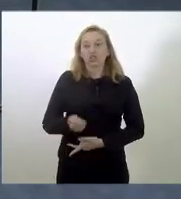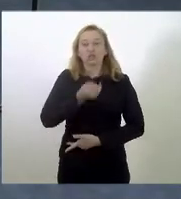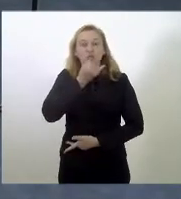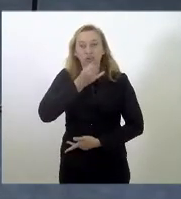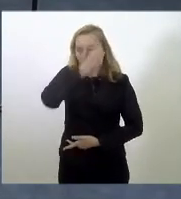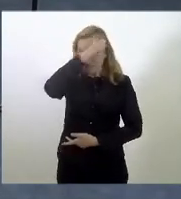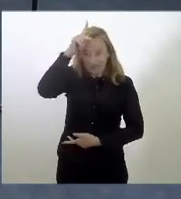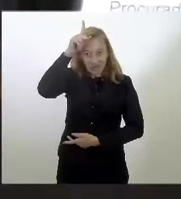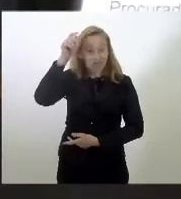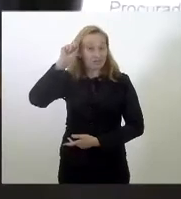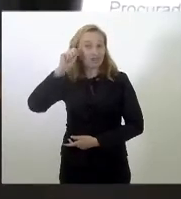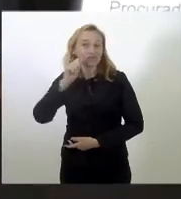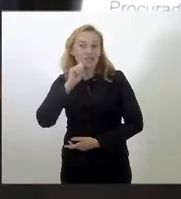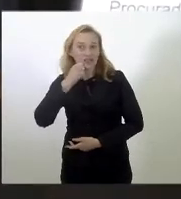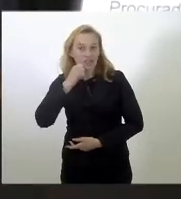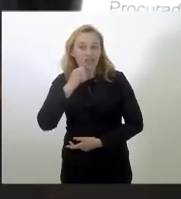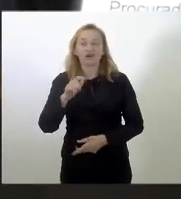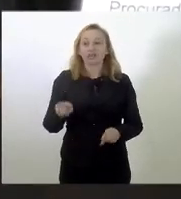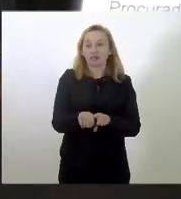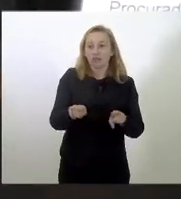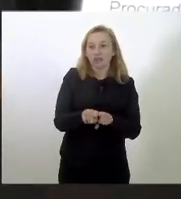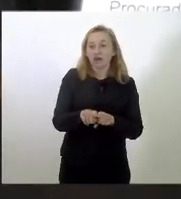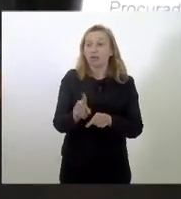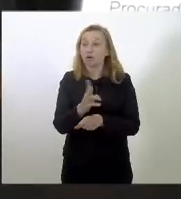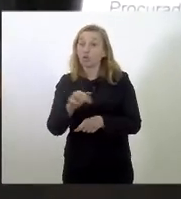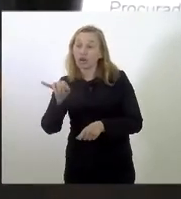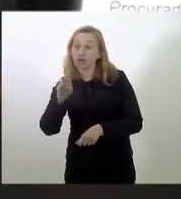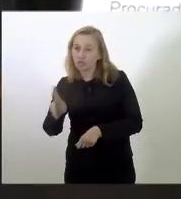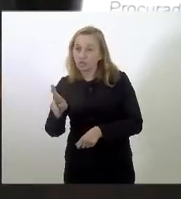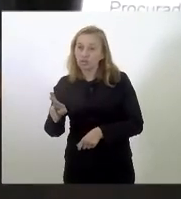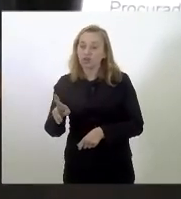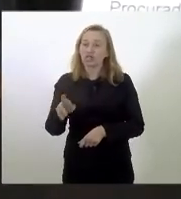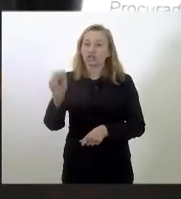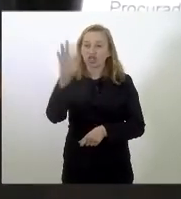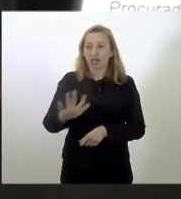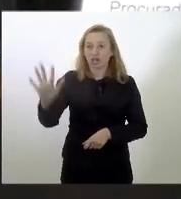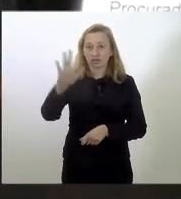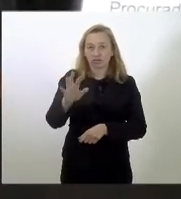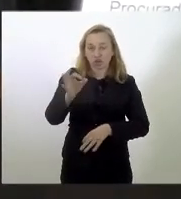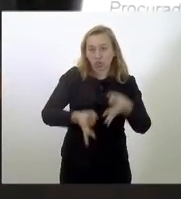Paes, procurador-geral de Justiça, doutor Luciano Matos,